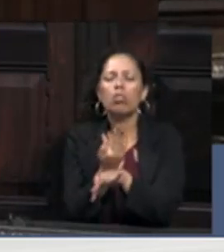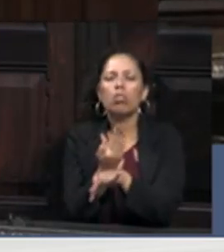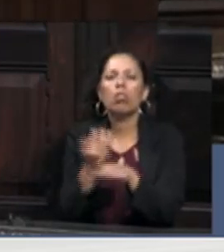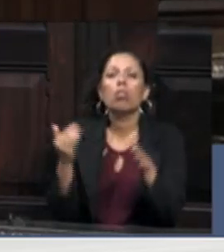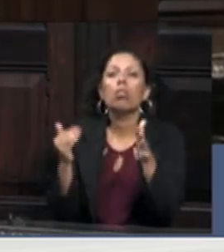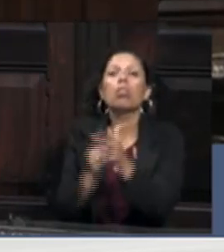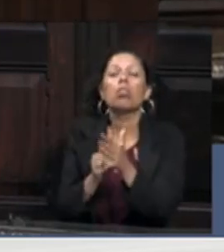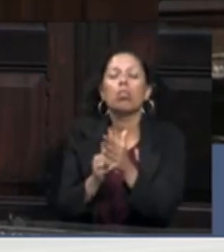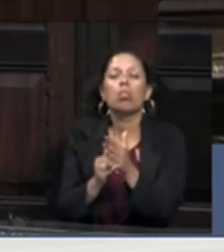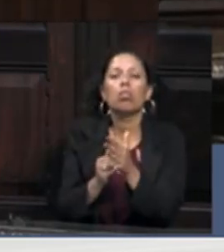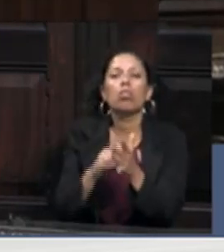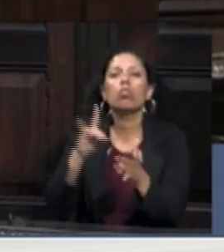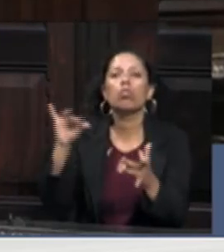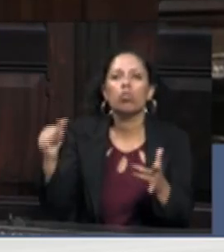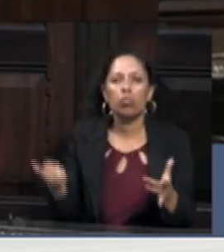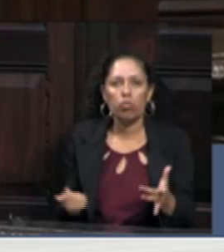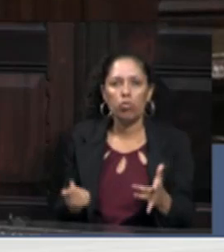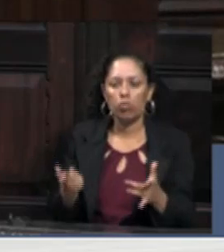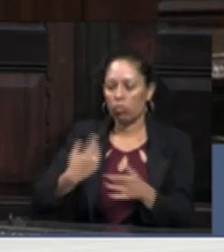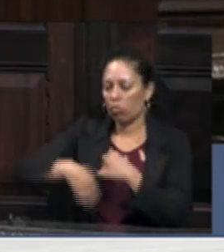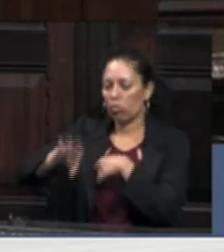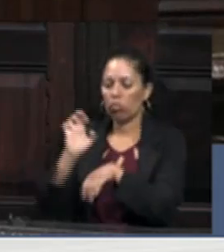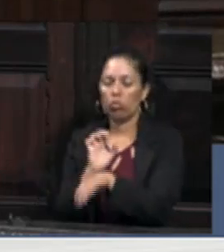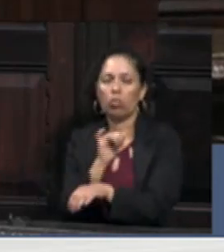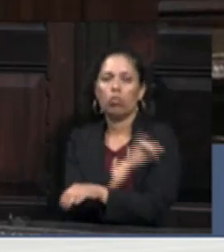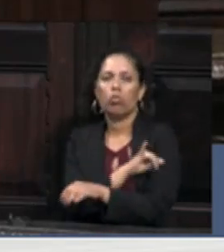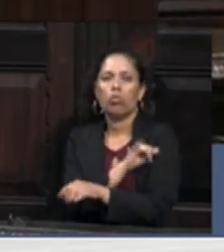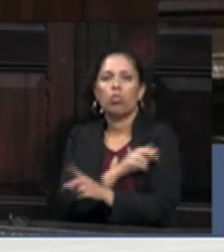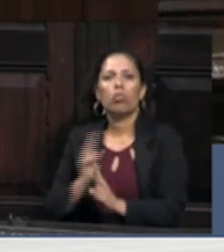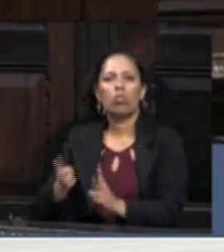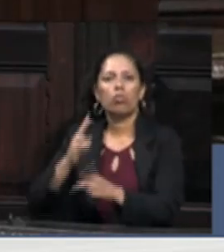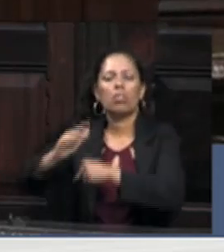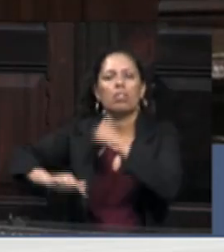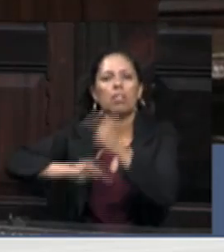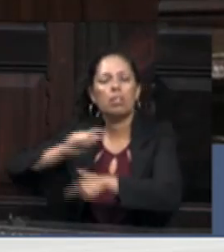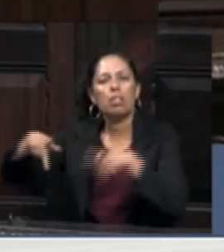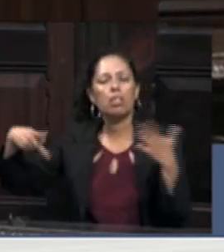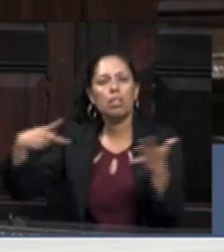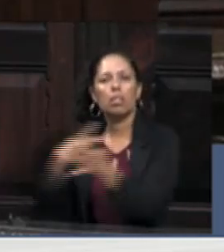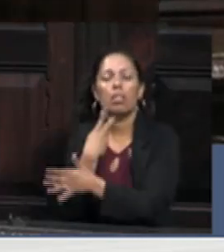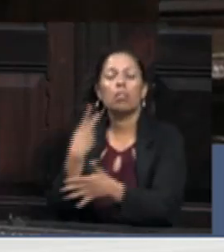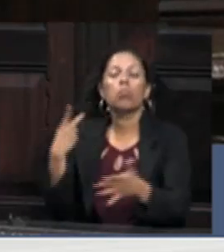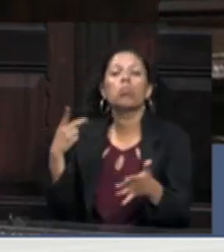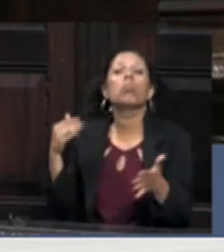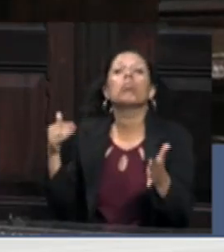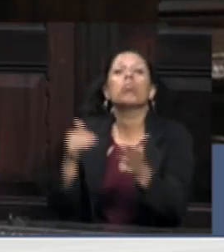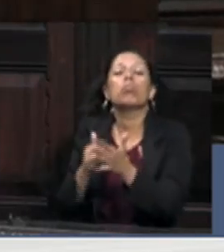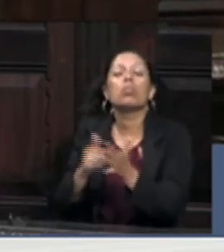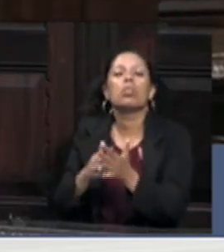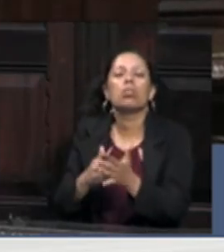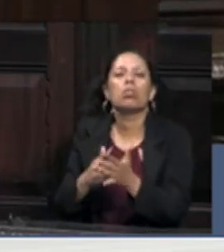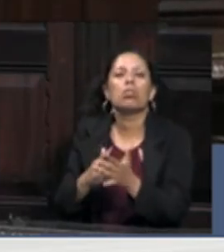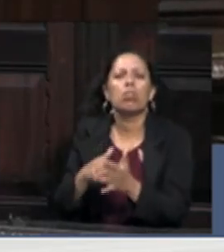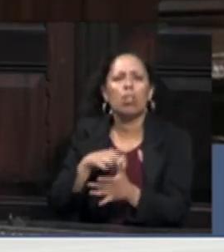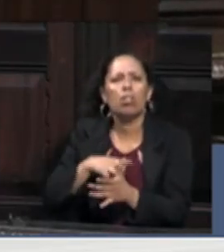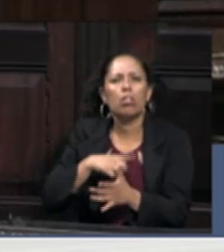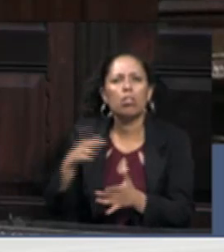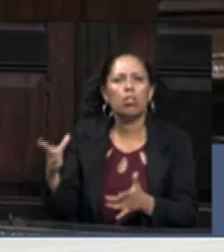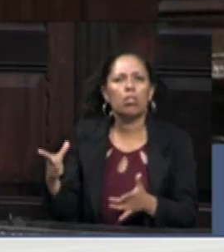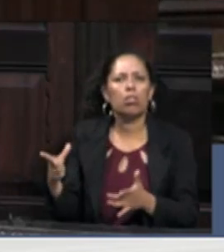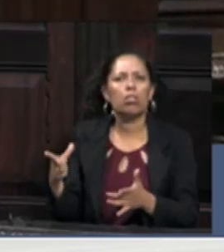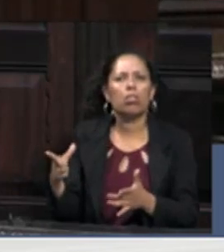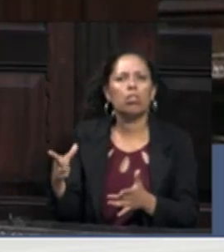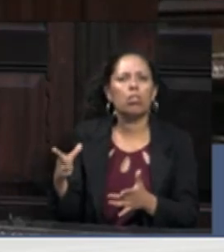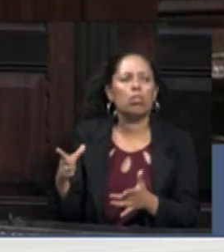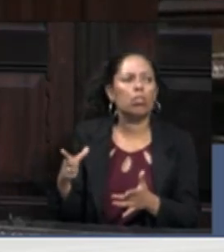Janeiro vai insistir neste modelo que fracassou, que produz falta de pagamento a